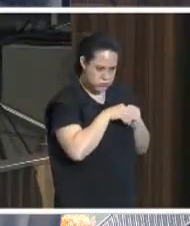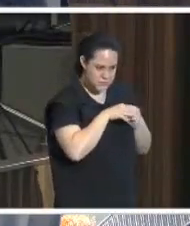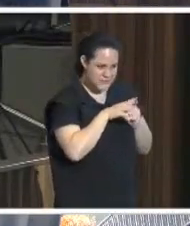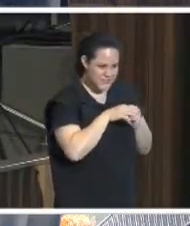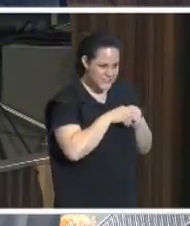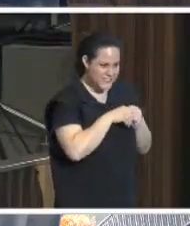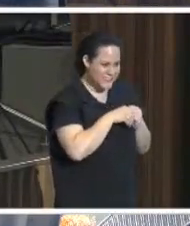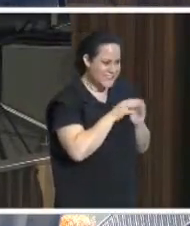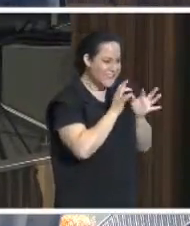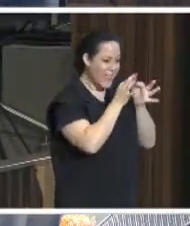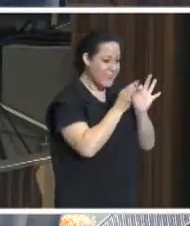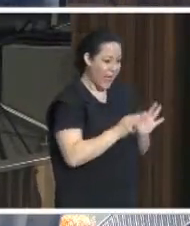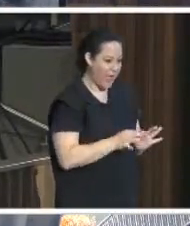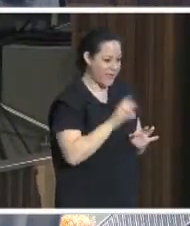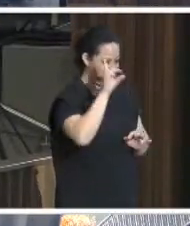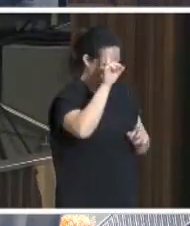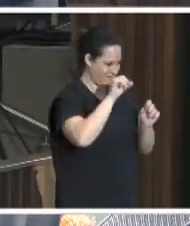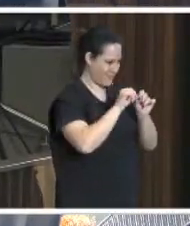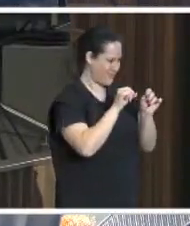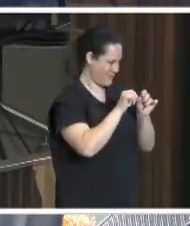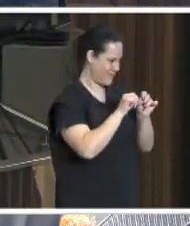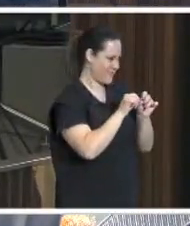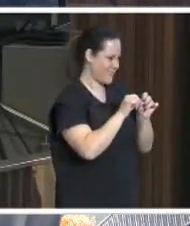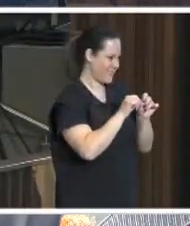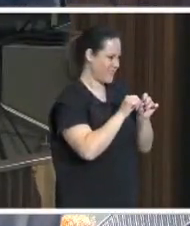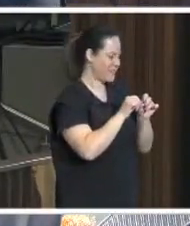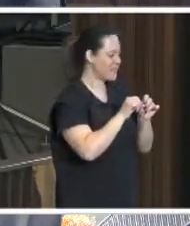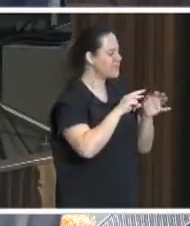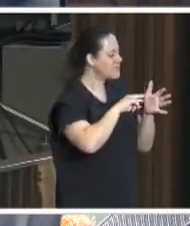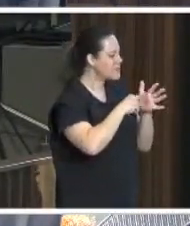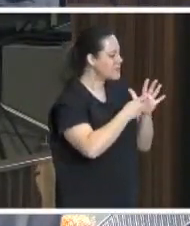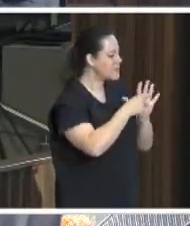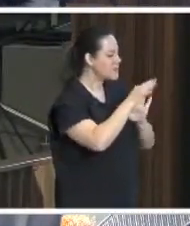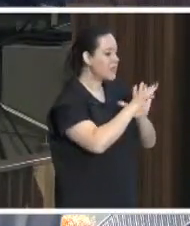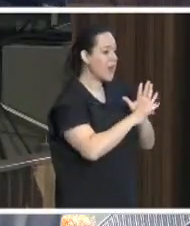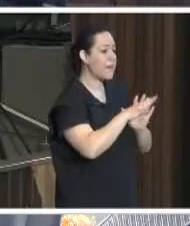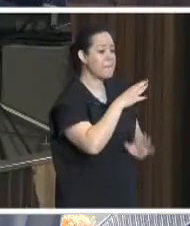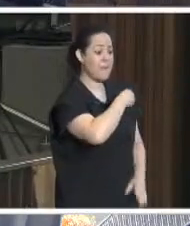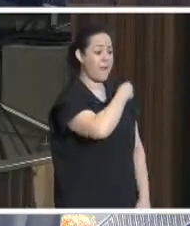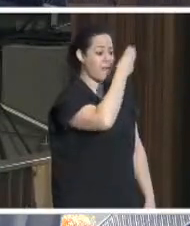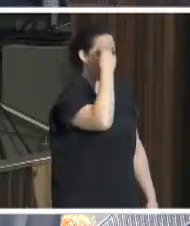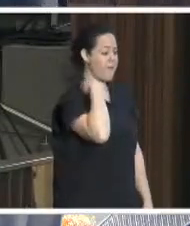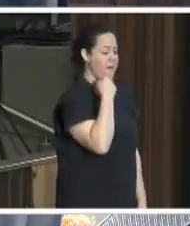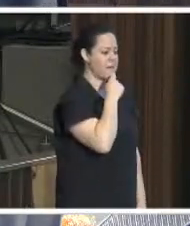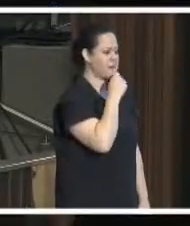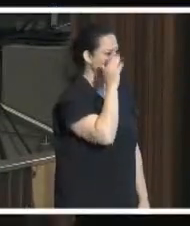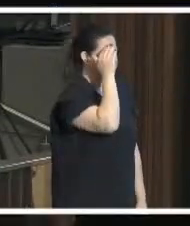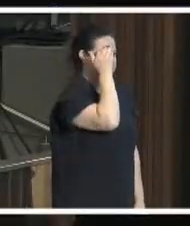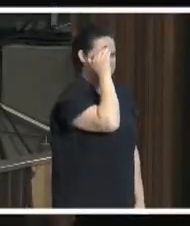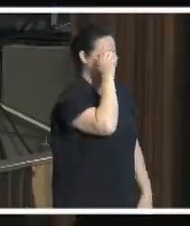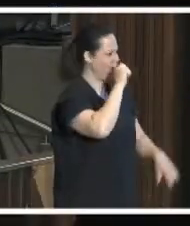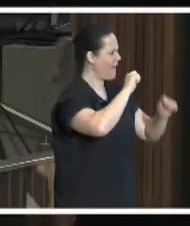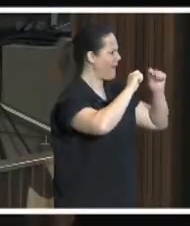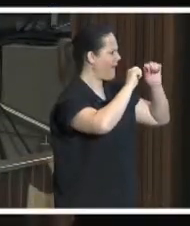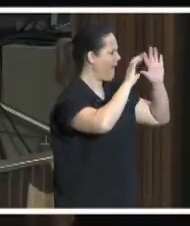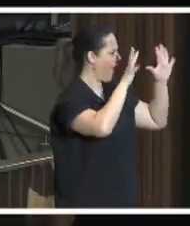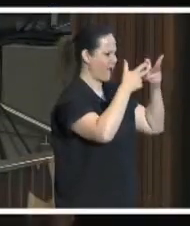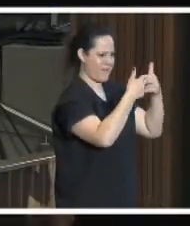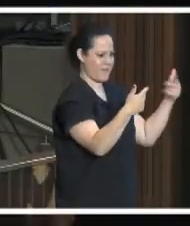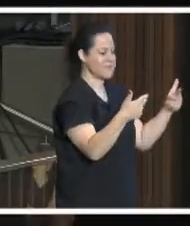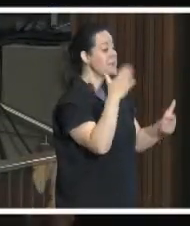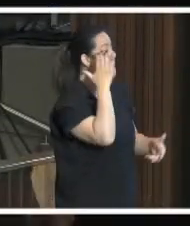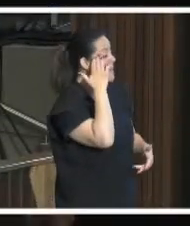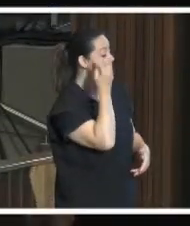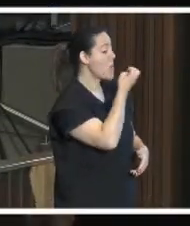Sabe o que eu creio que esse texto significa? É que ela não entendia muitas coisas, ela sabia de algumas